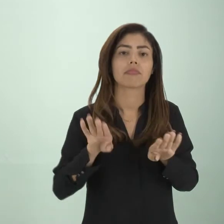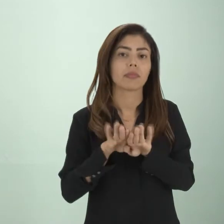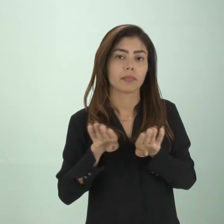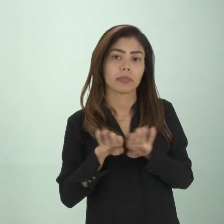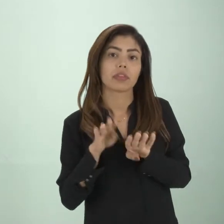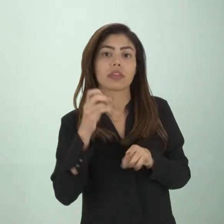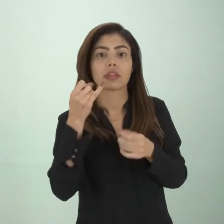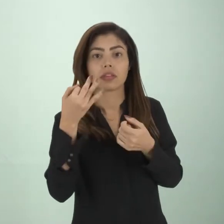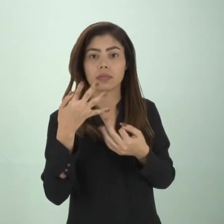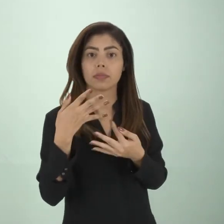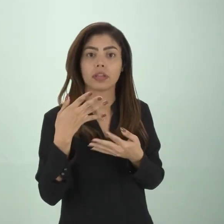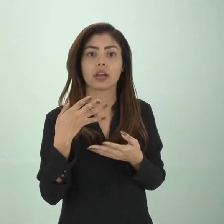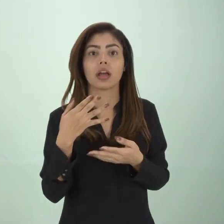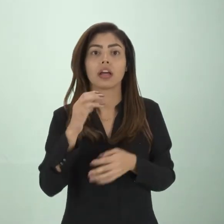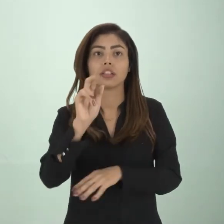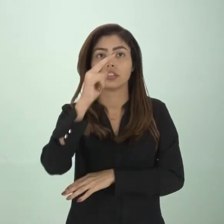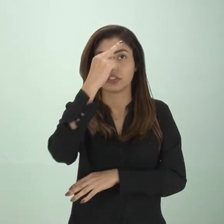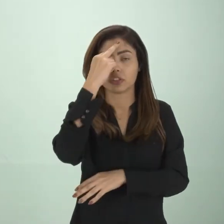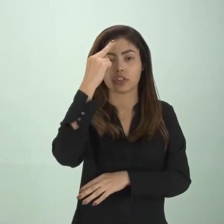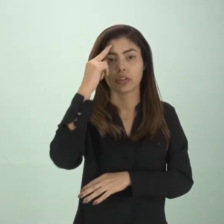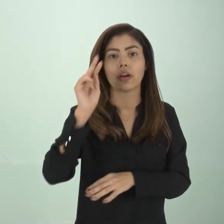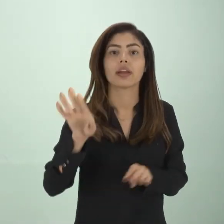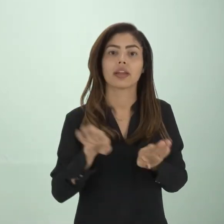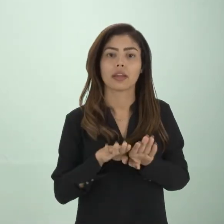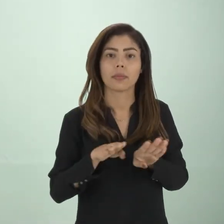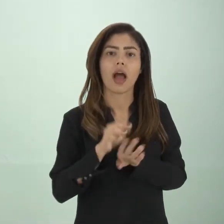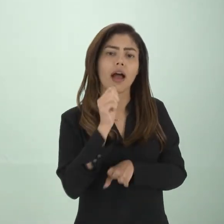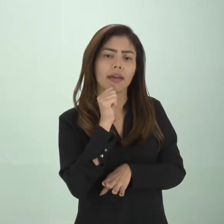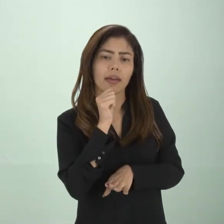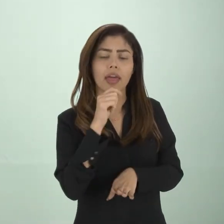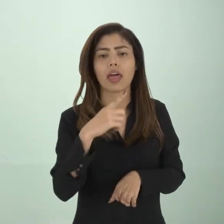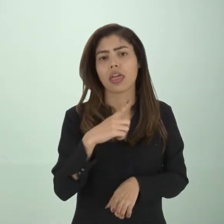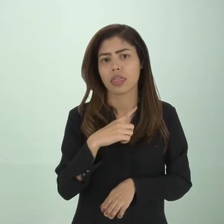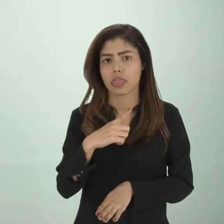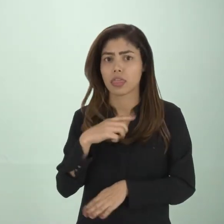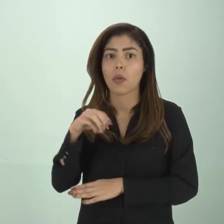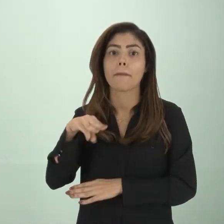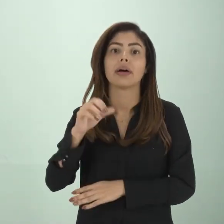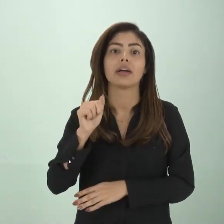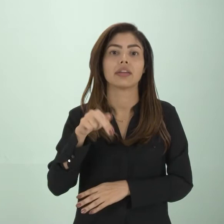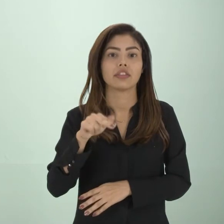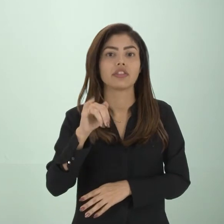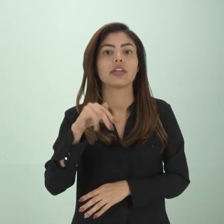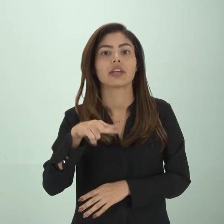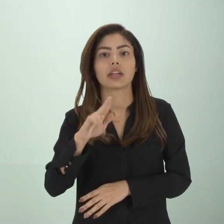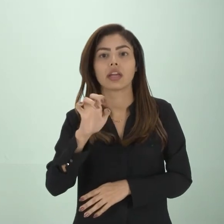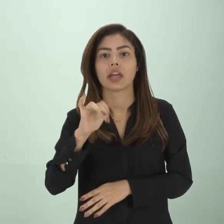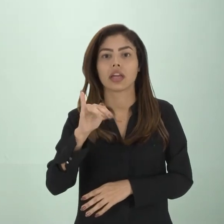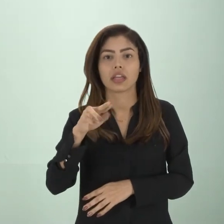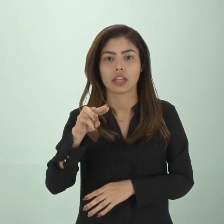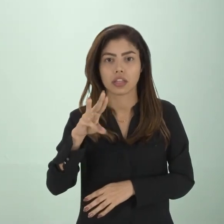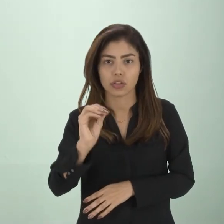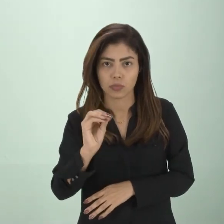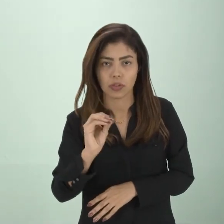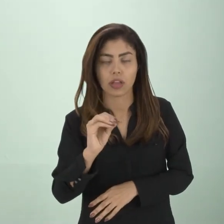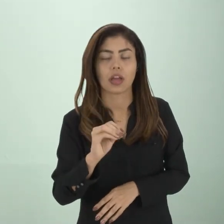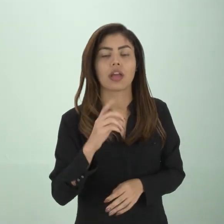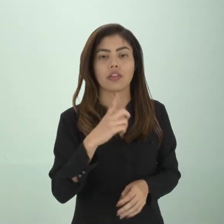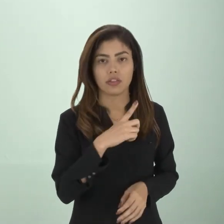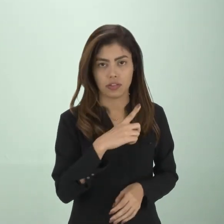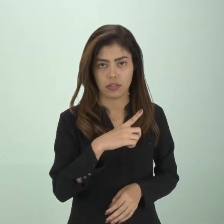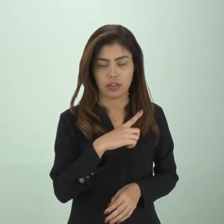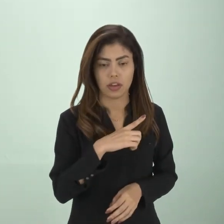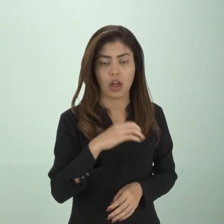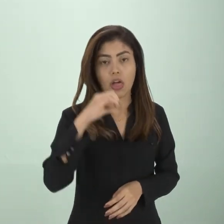é puramente estoica. E ainda há resquícios do maniqueísmo, que é uma doutrina que ele havia participado